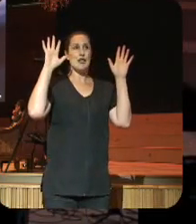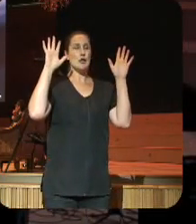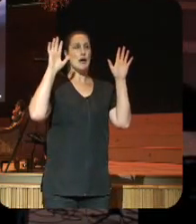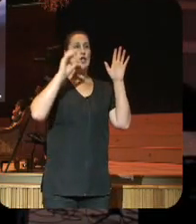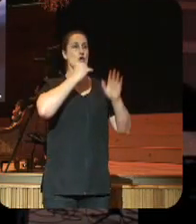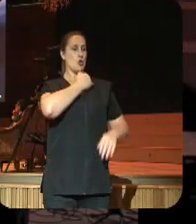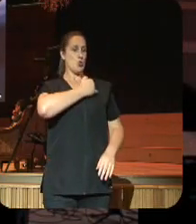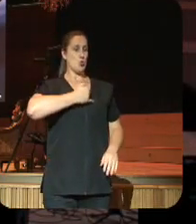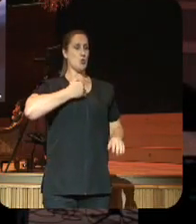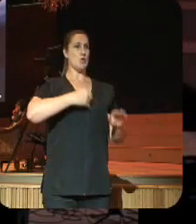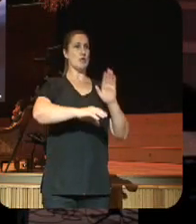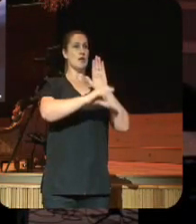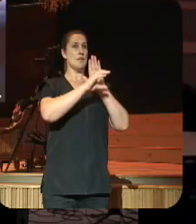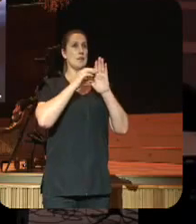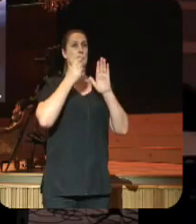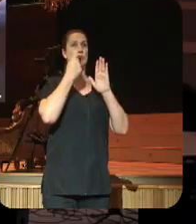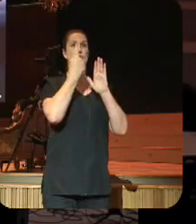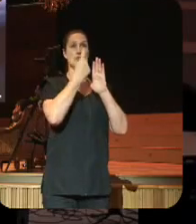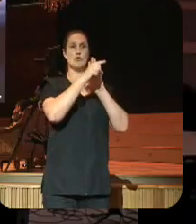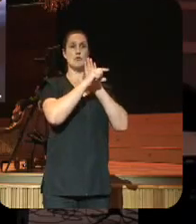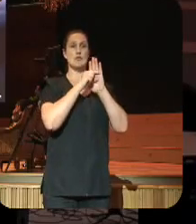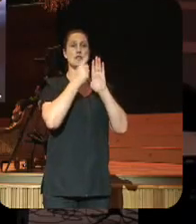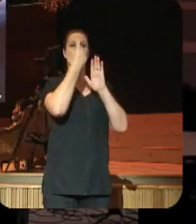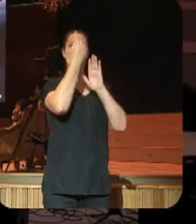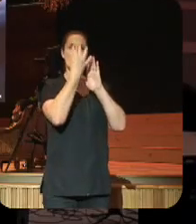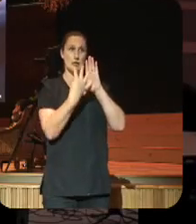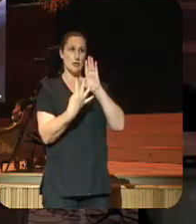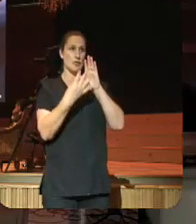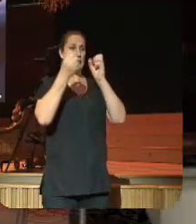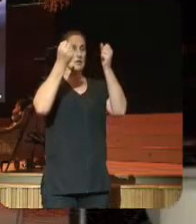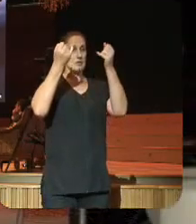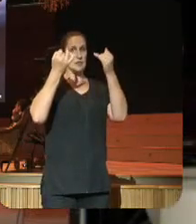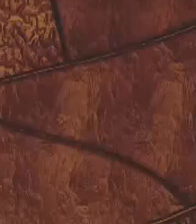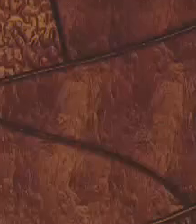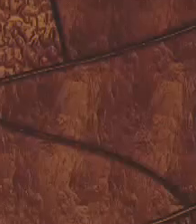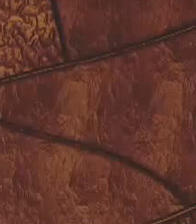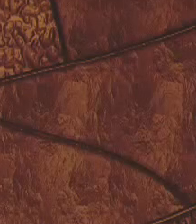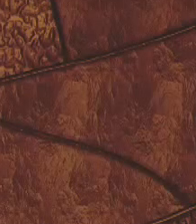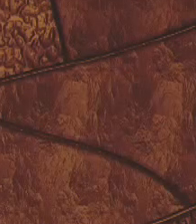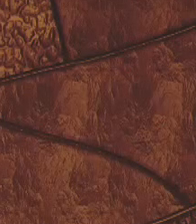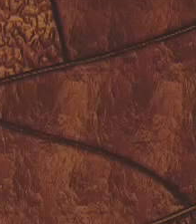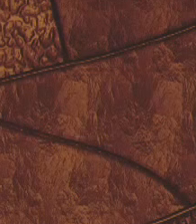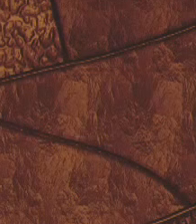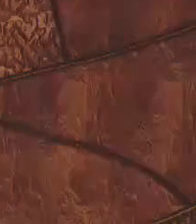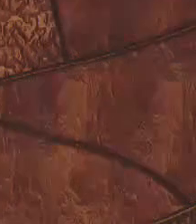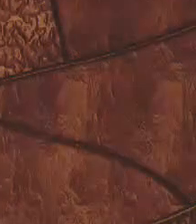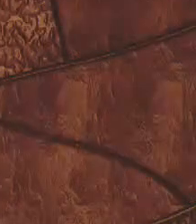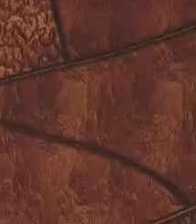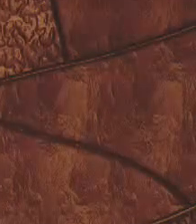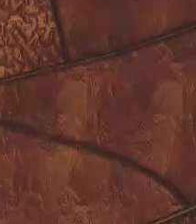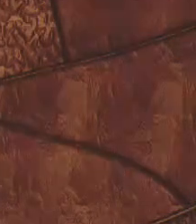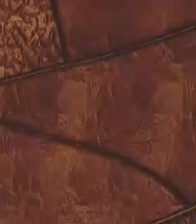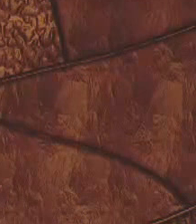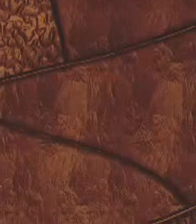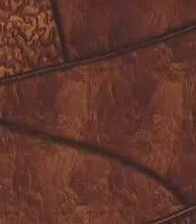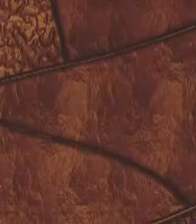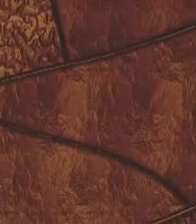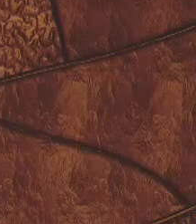de João, capítulo 1, versículo 14, onde ele diz assim: aquele que é a